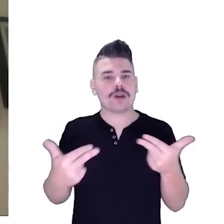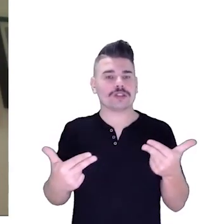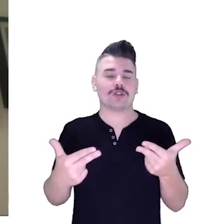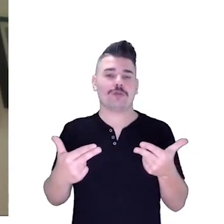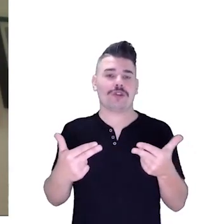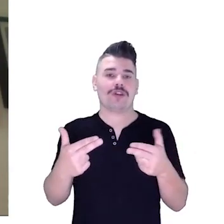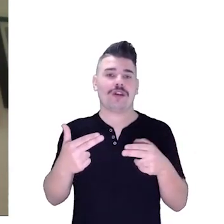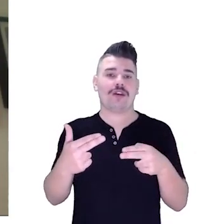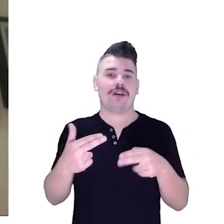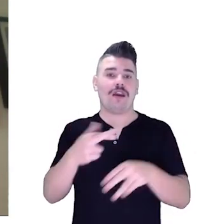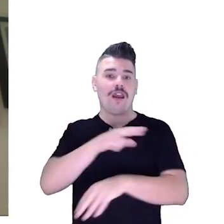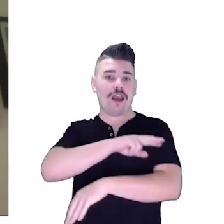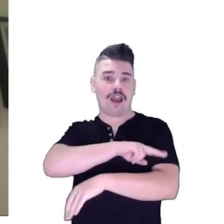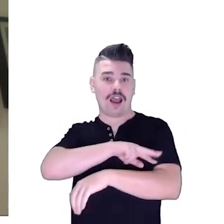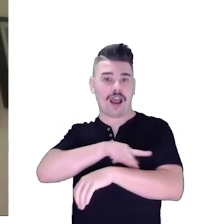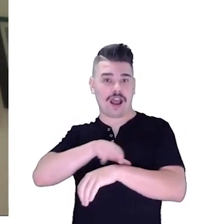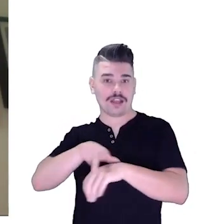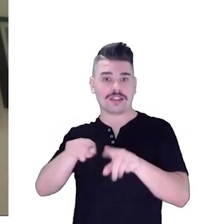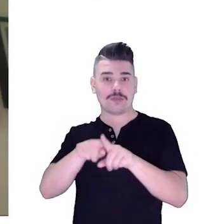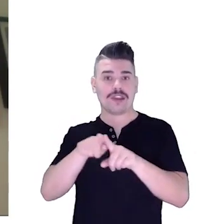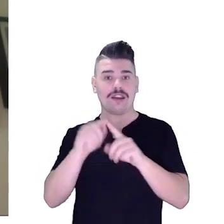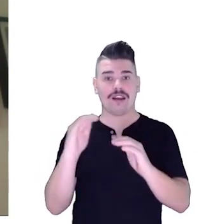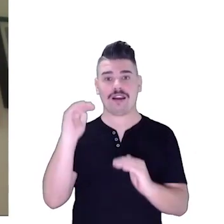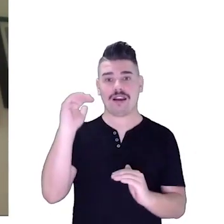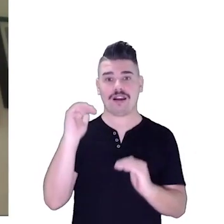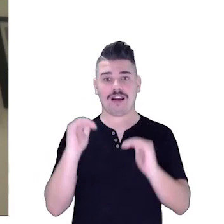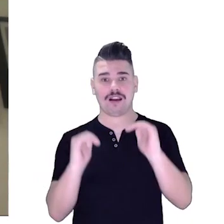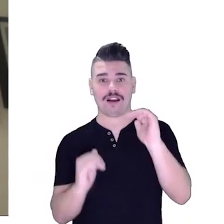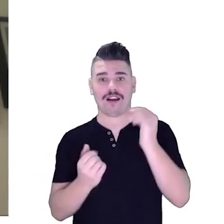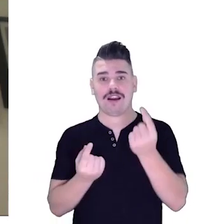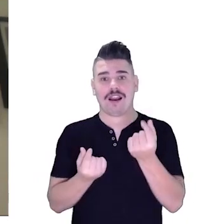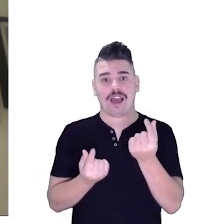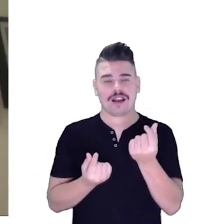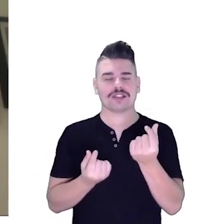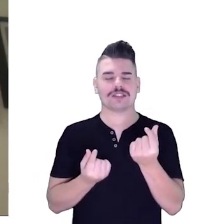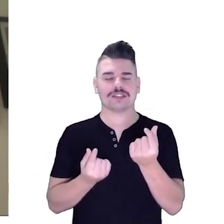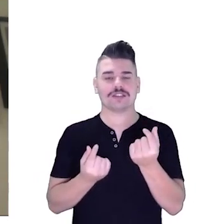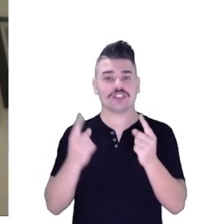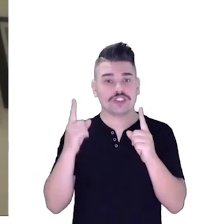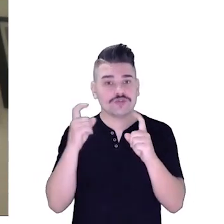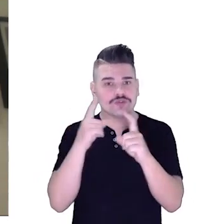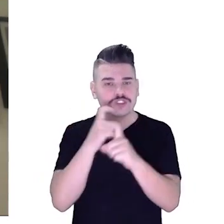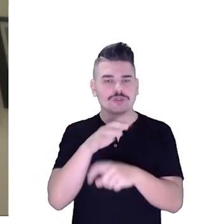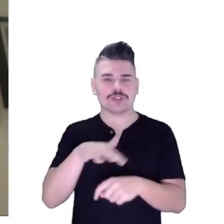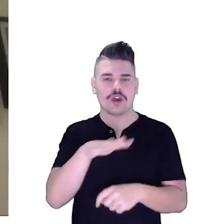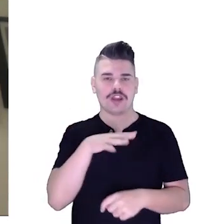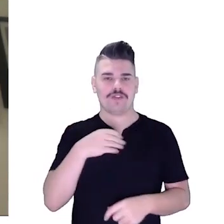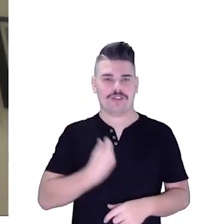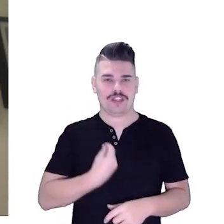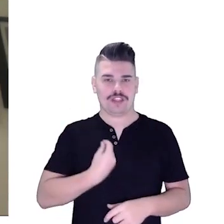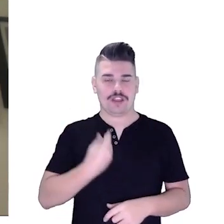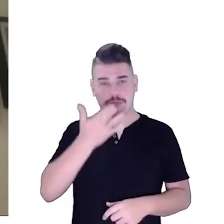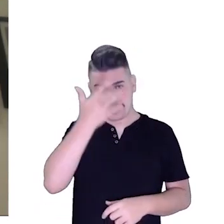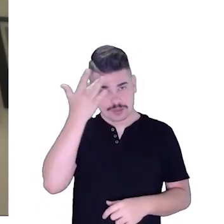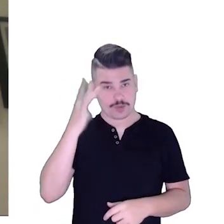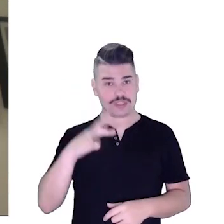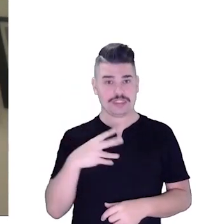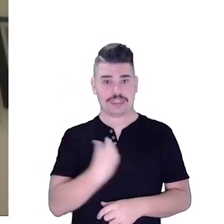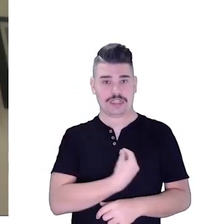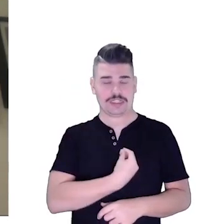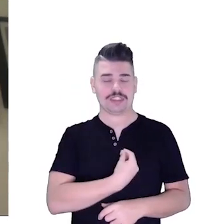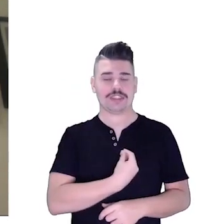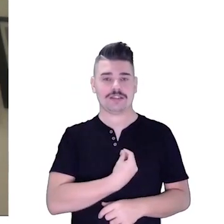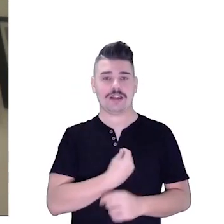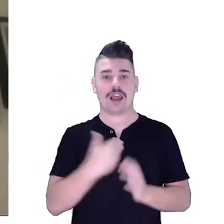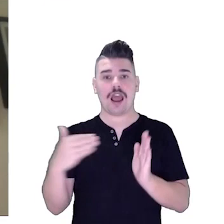apesar das questões de raça e de classe dificultarem mais ainda, né, a vida das pessoas trans, nós